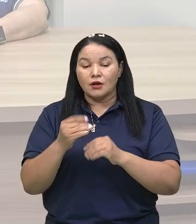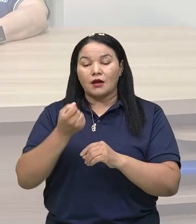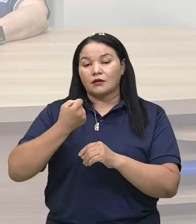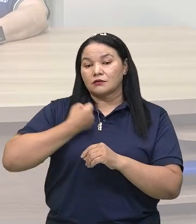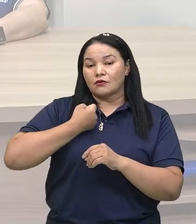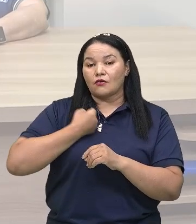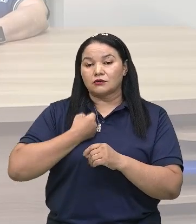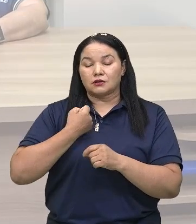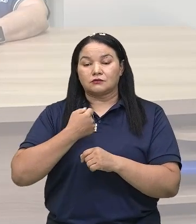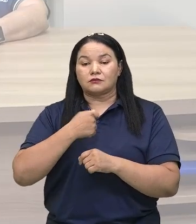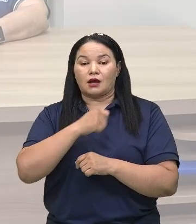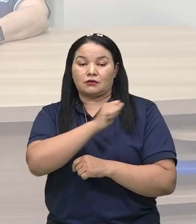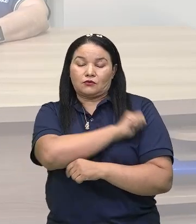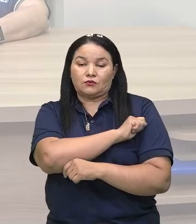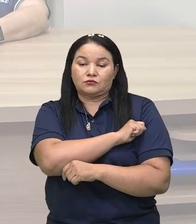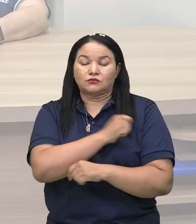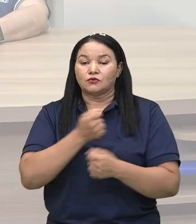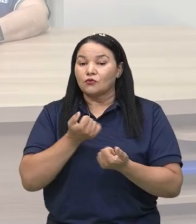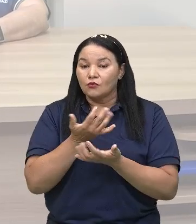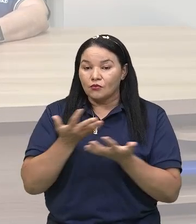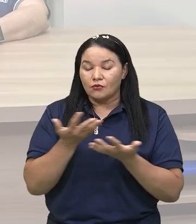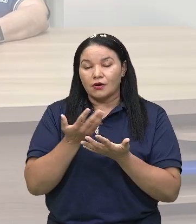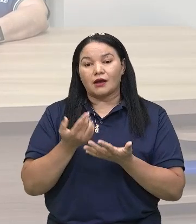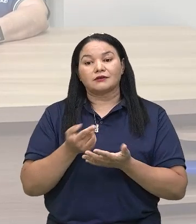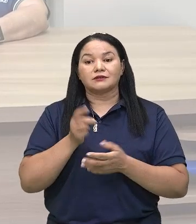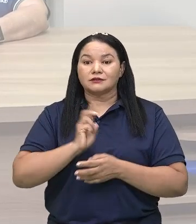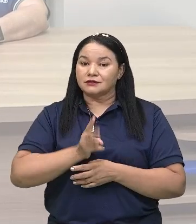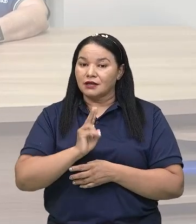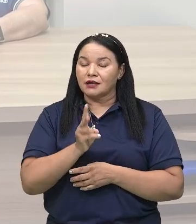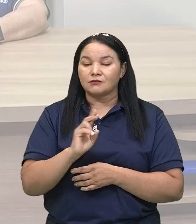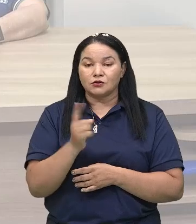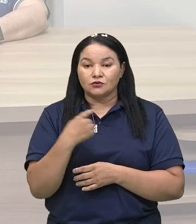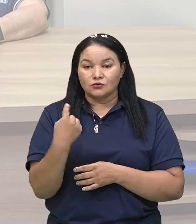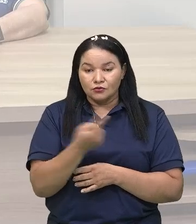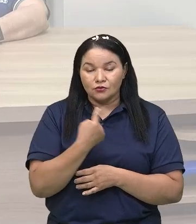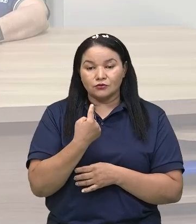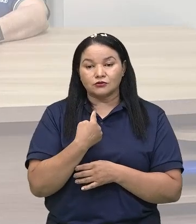nós sempre estamos sendo guiados pelo